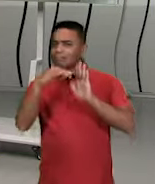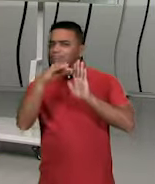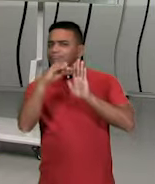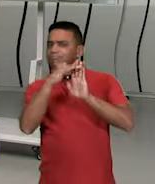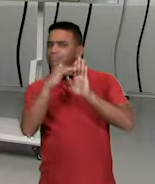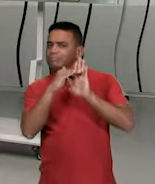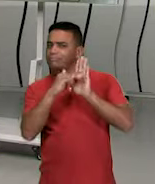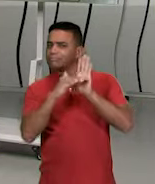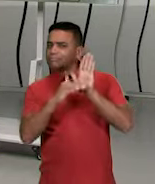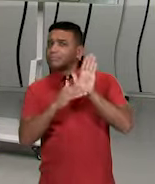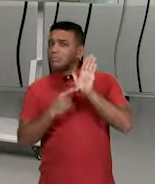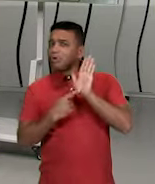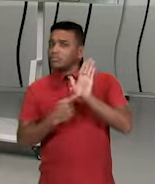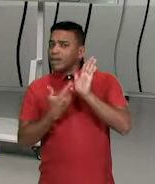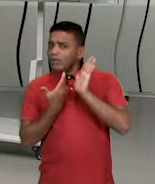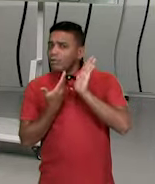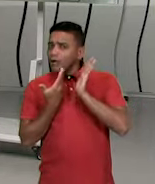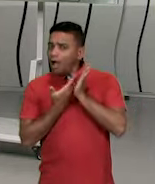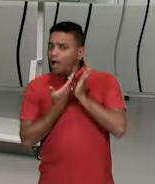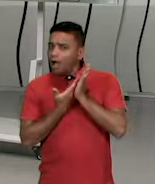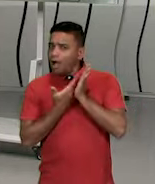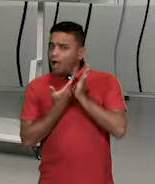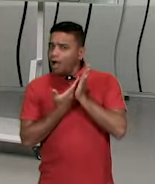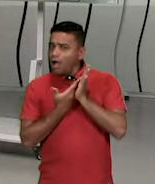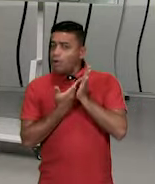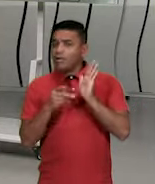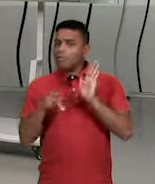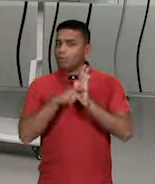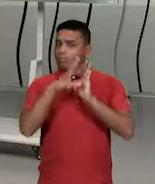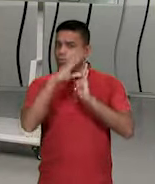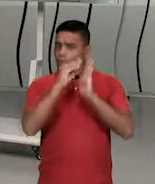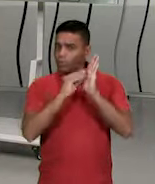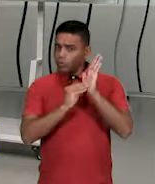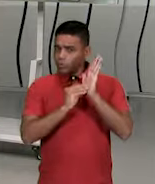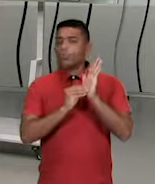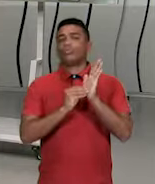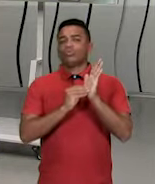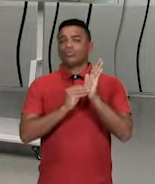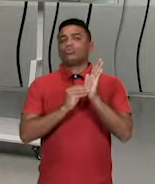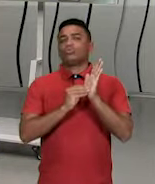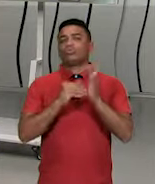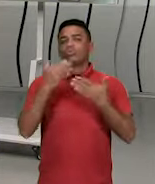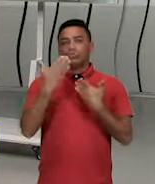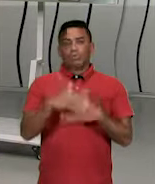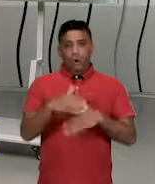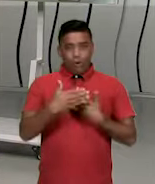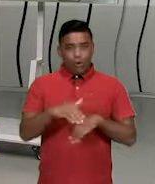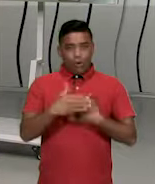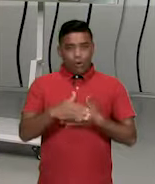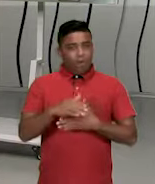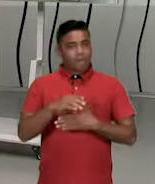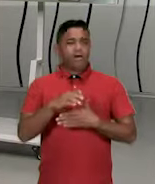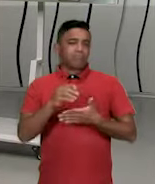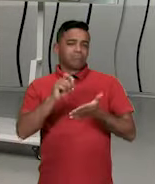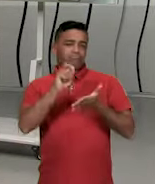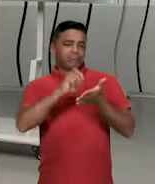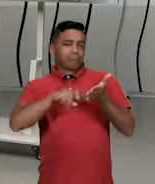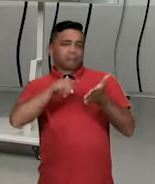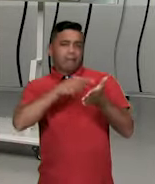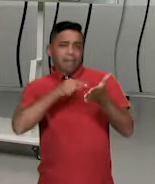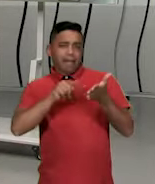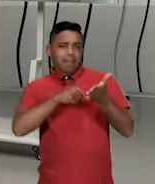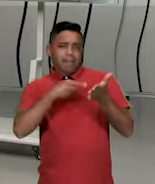aqui aulas dedicadas tanto aos conteúdos da prova objetiva, quanto